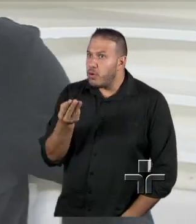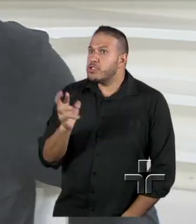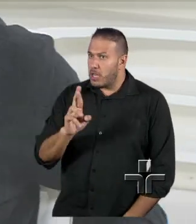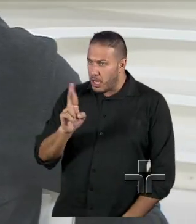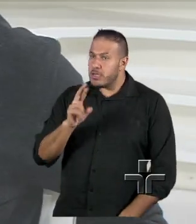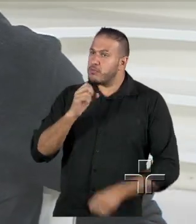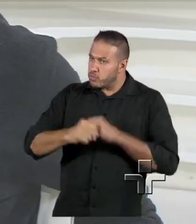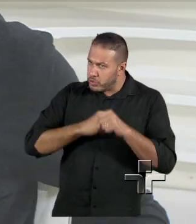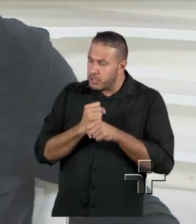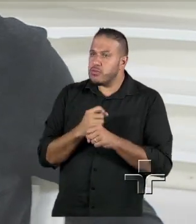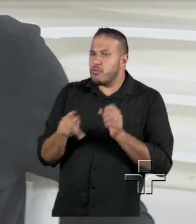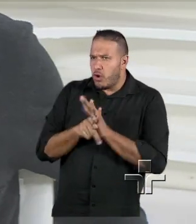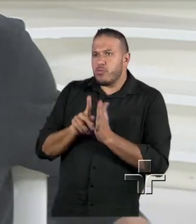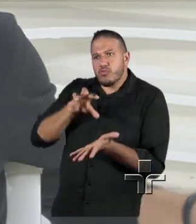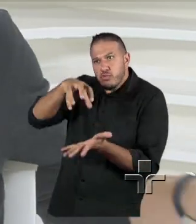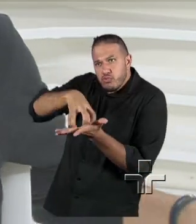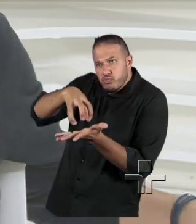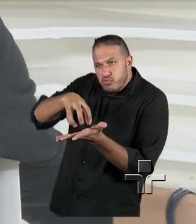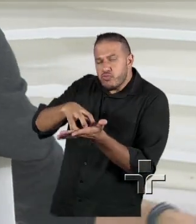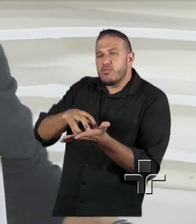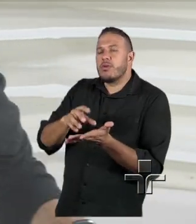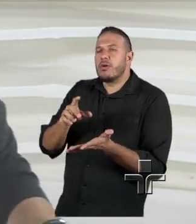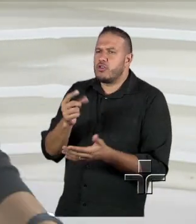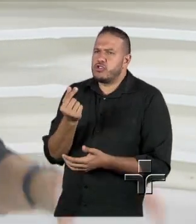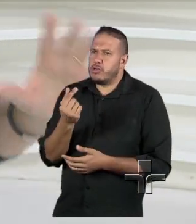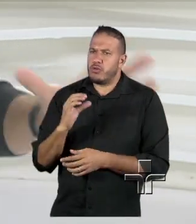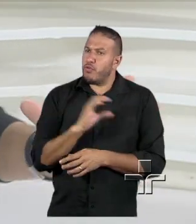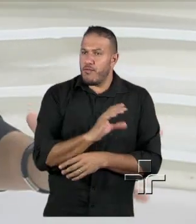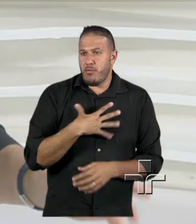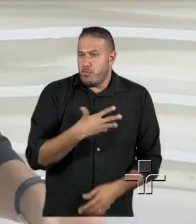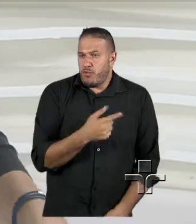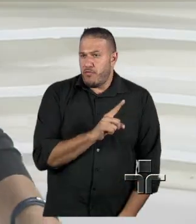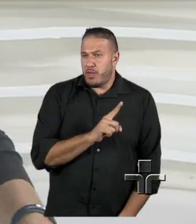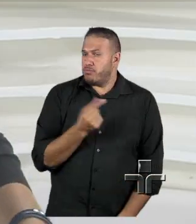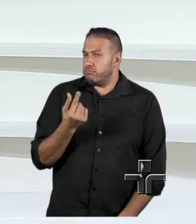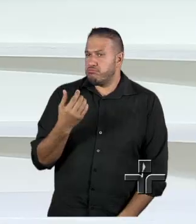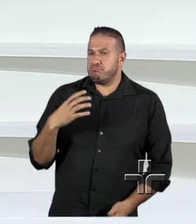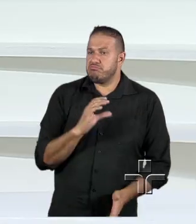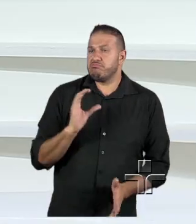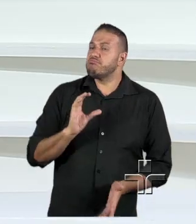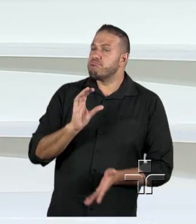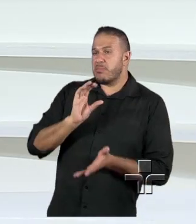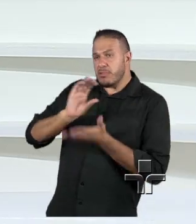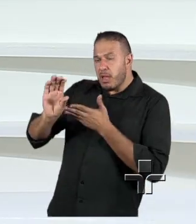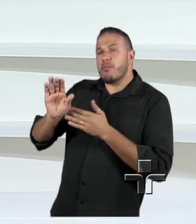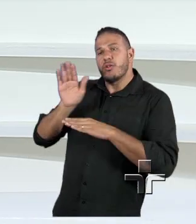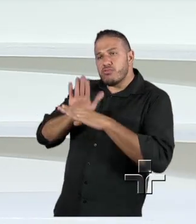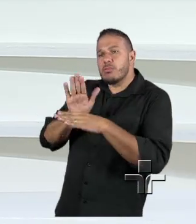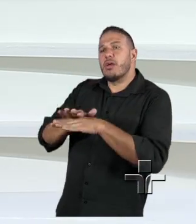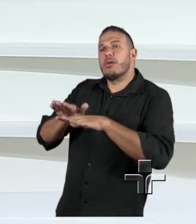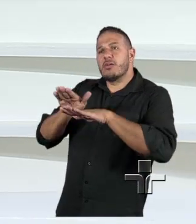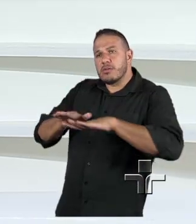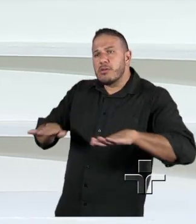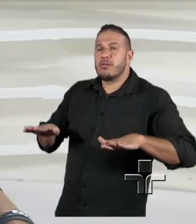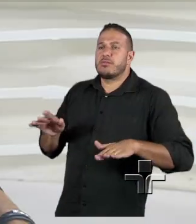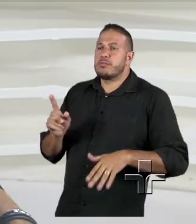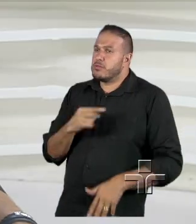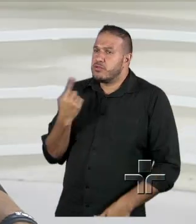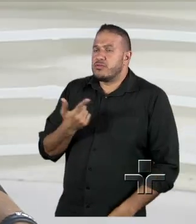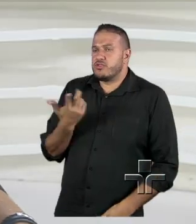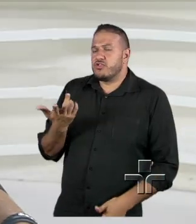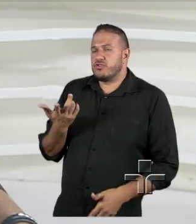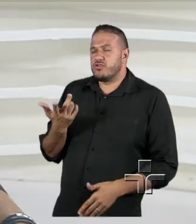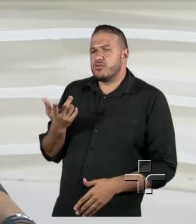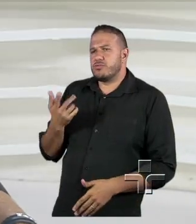nosso instituto, que é dinheiro que não vai para os meus filhos, né? É aquele dinheiro para ir para as crianças, né? Que a gente, da